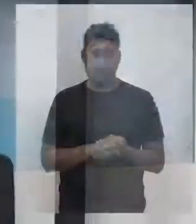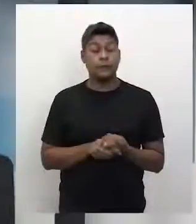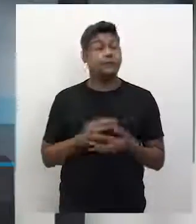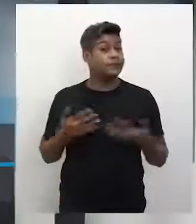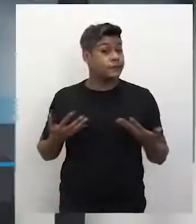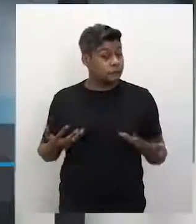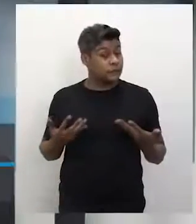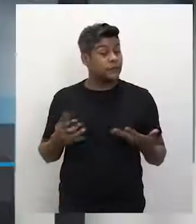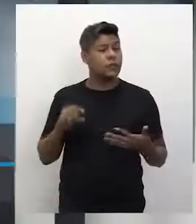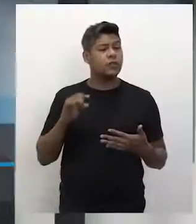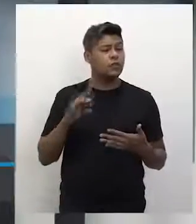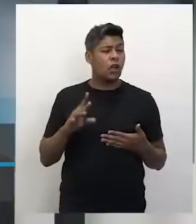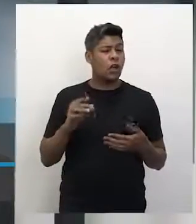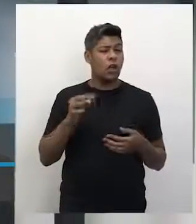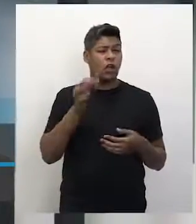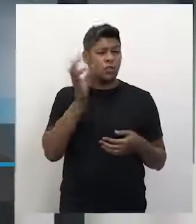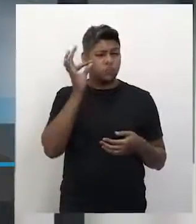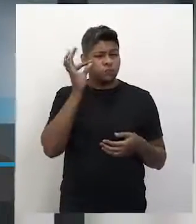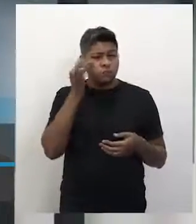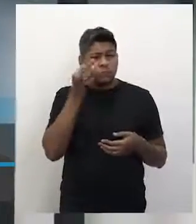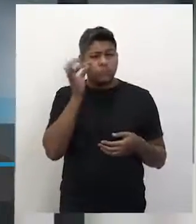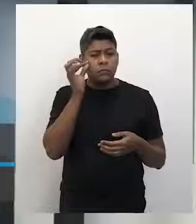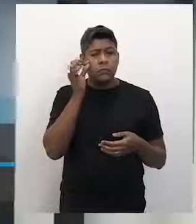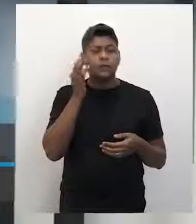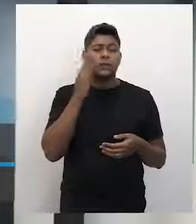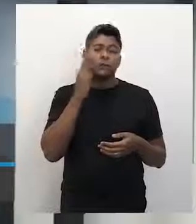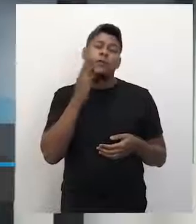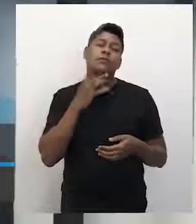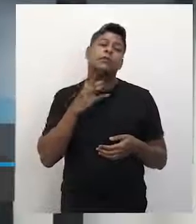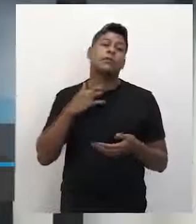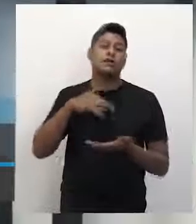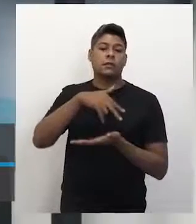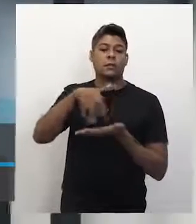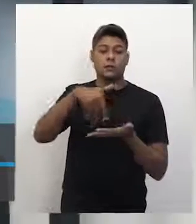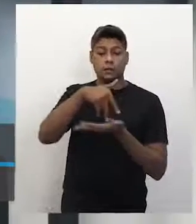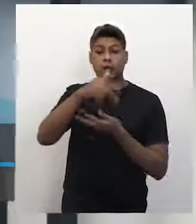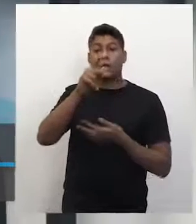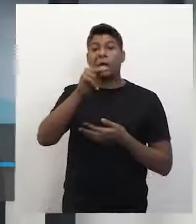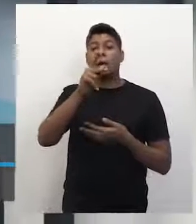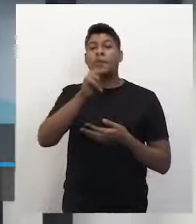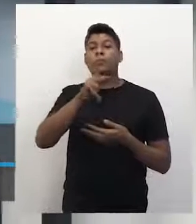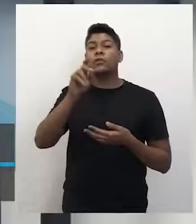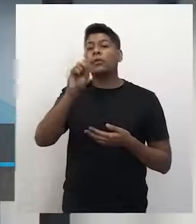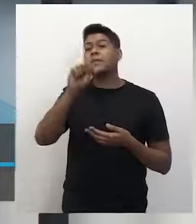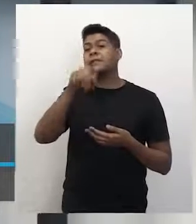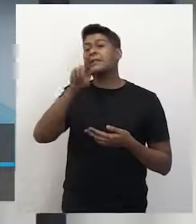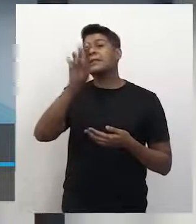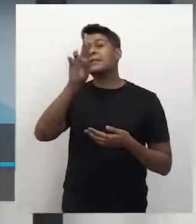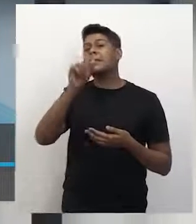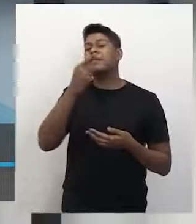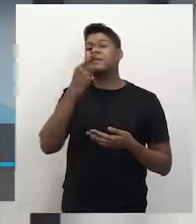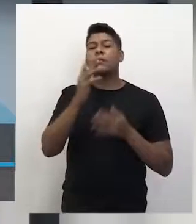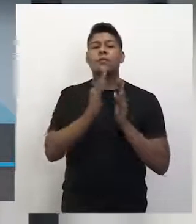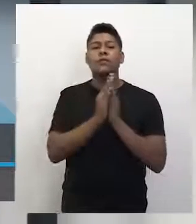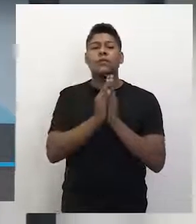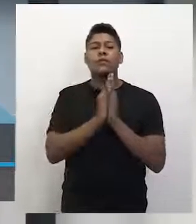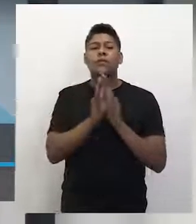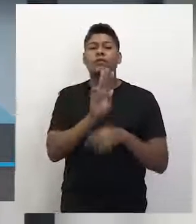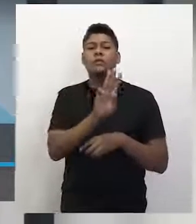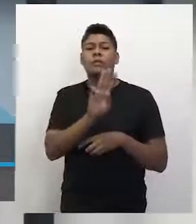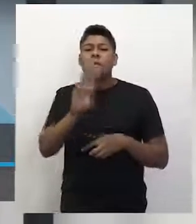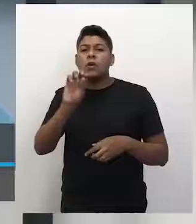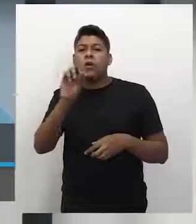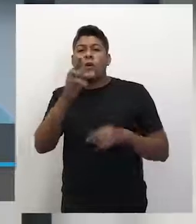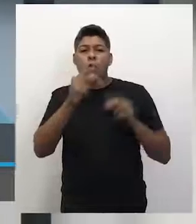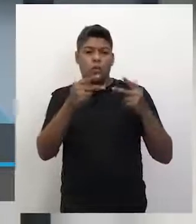E aí, turma, só um trechinho do jongo, mas dá vontade de sair dançando, né? Ó, a ProSandra falou assim: por favor, me passe o site ou